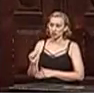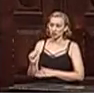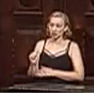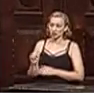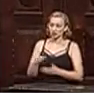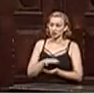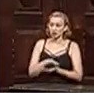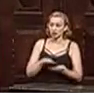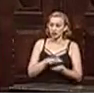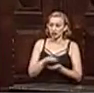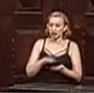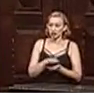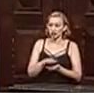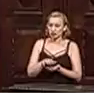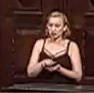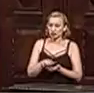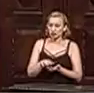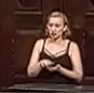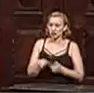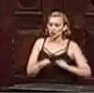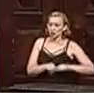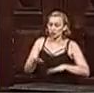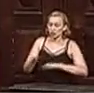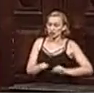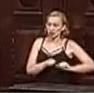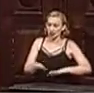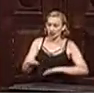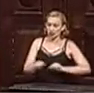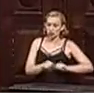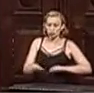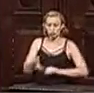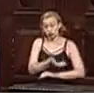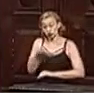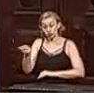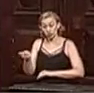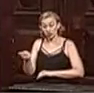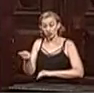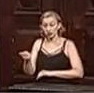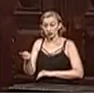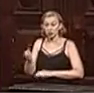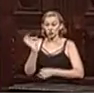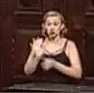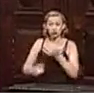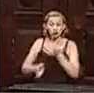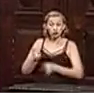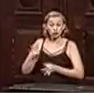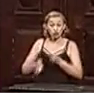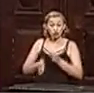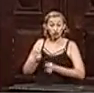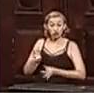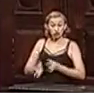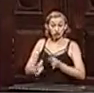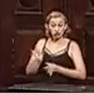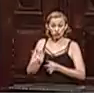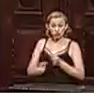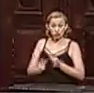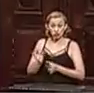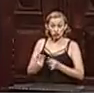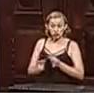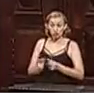e o Exército, então, acionado por um juiz da comarca,